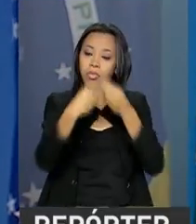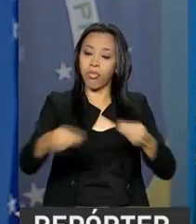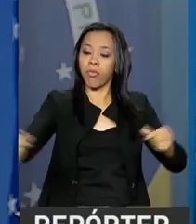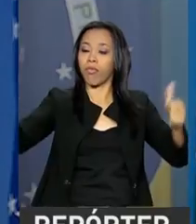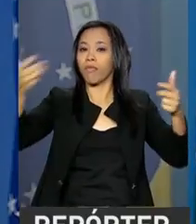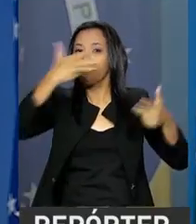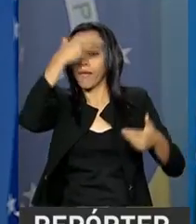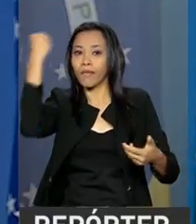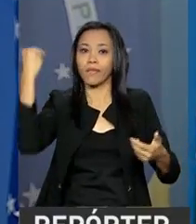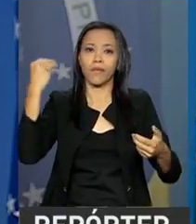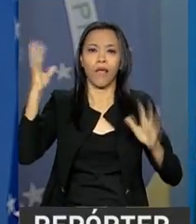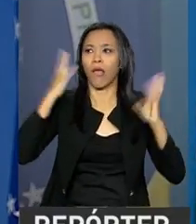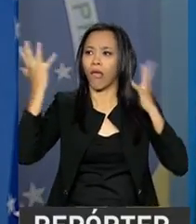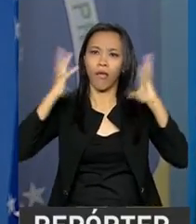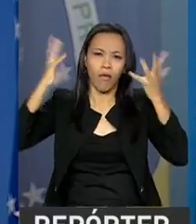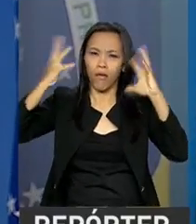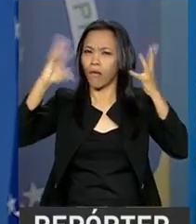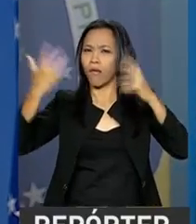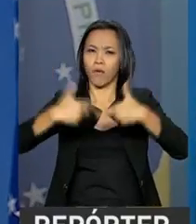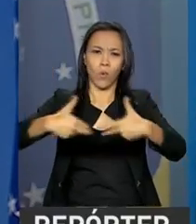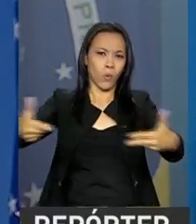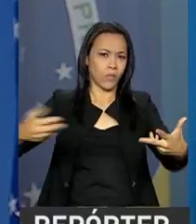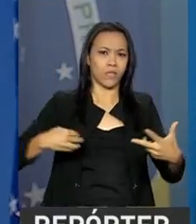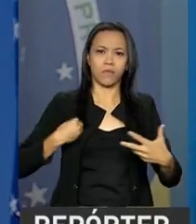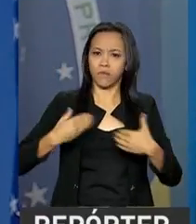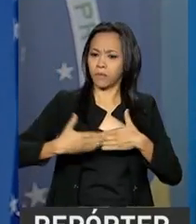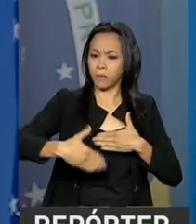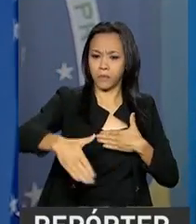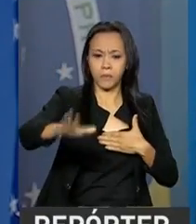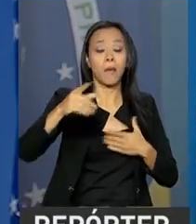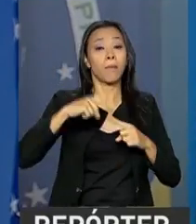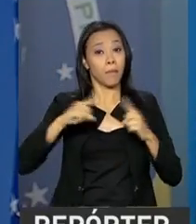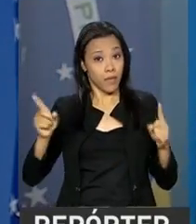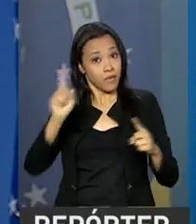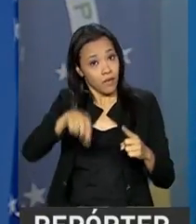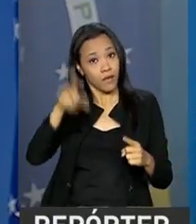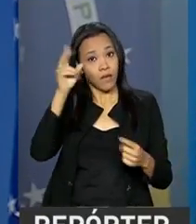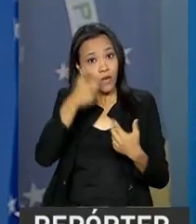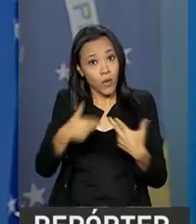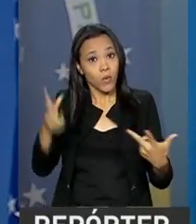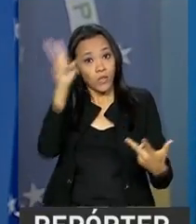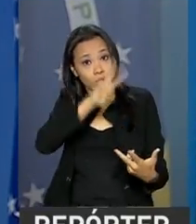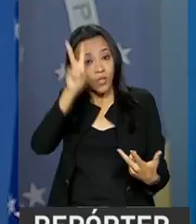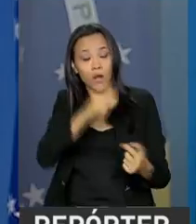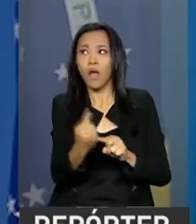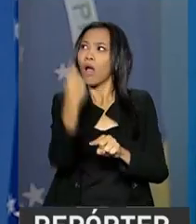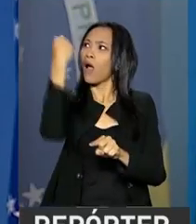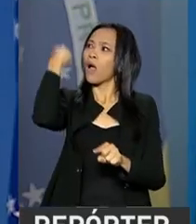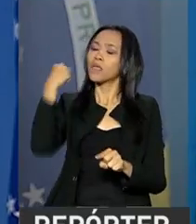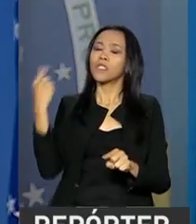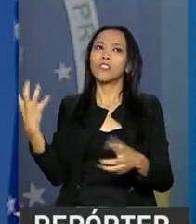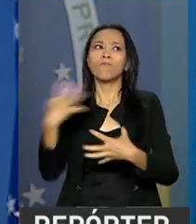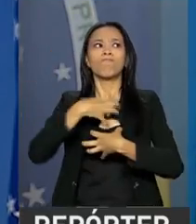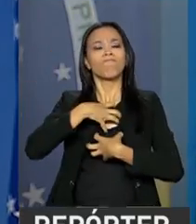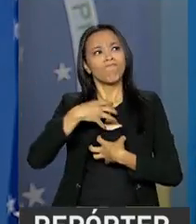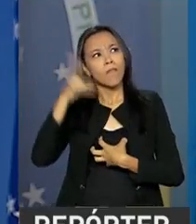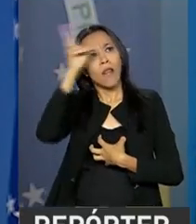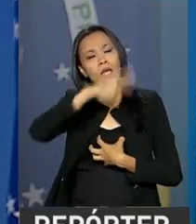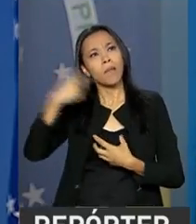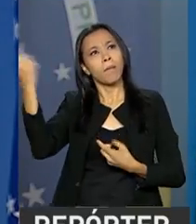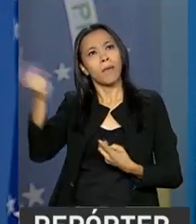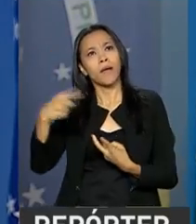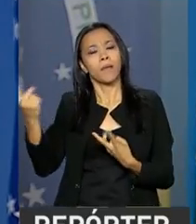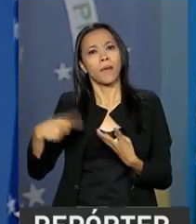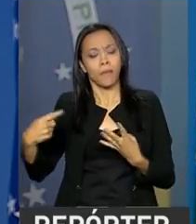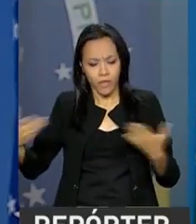da modernidade até mas na verdade são os fatos históricos anteriores que nos mobilizam para no presente